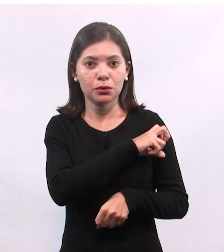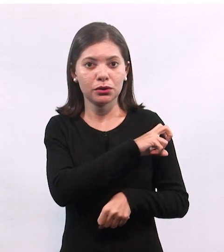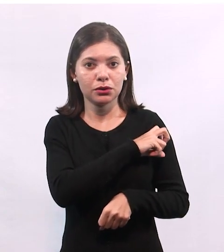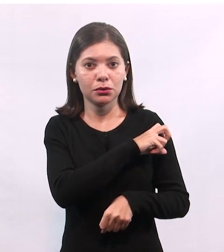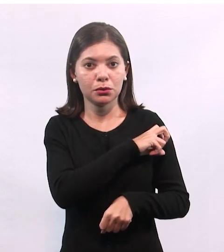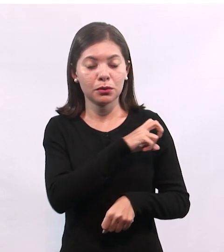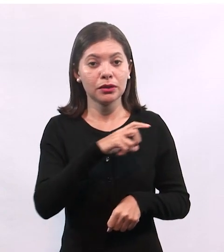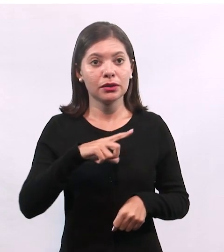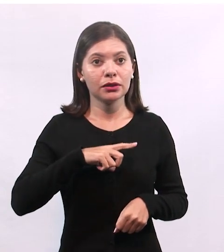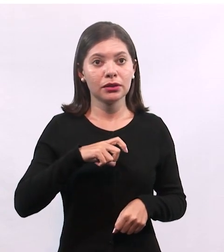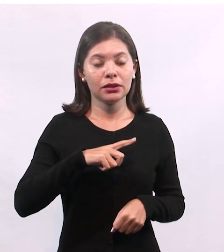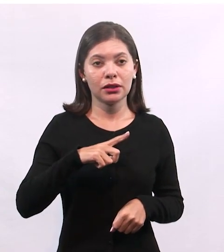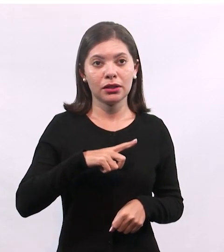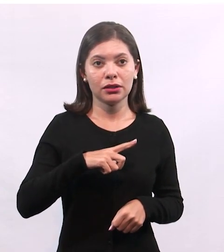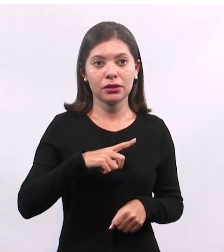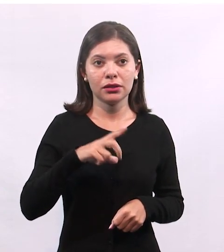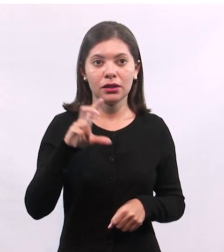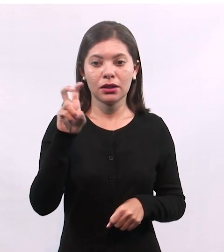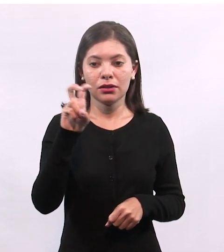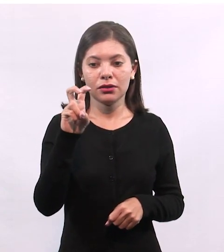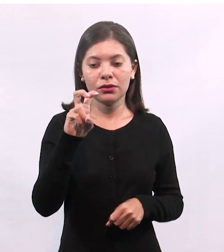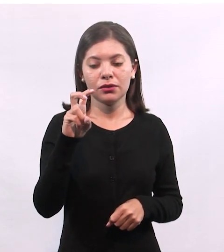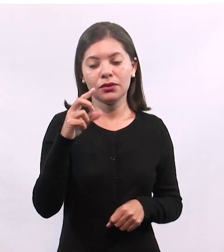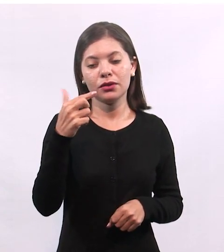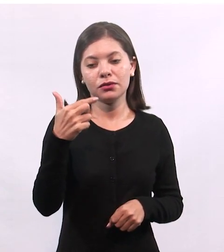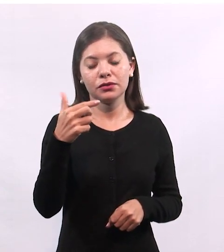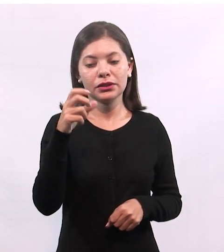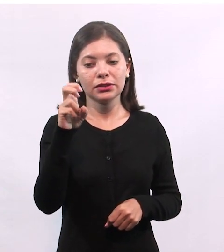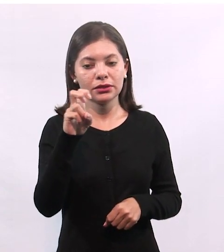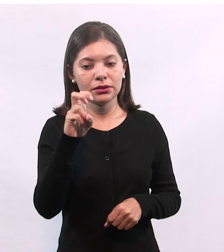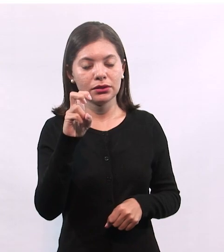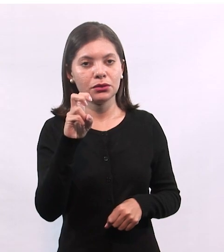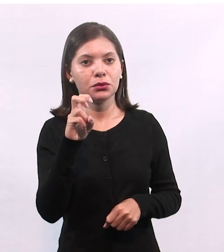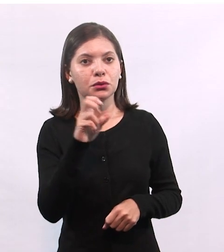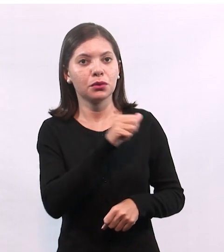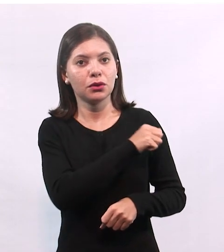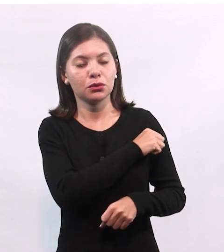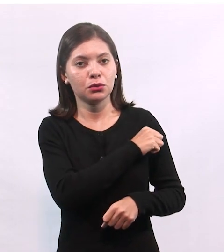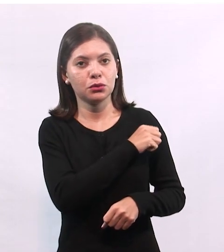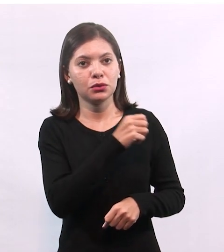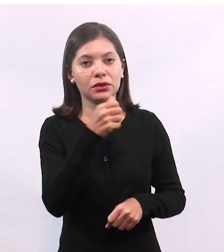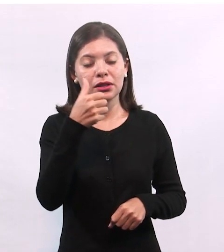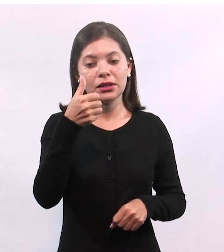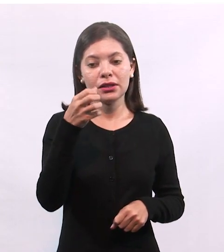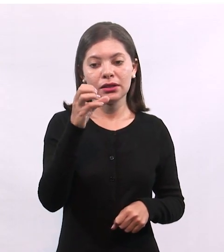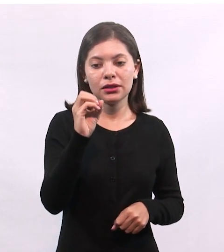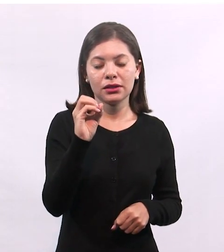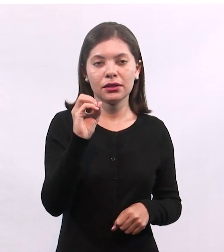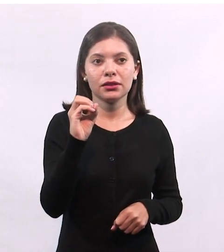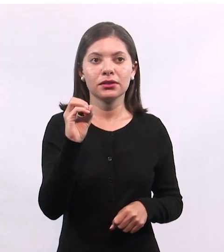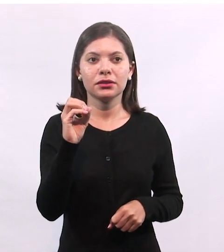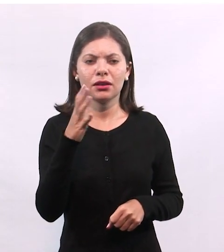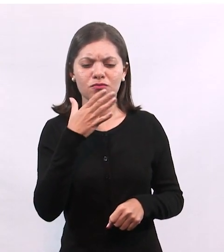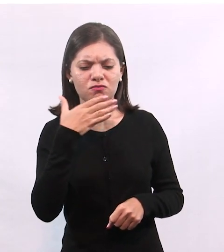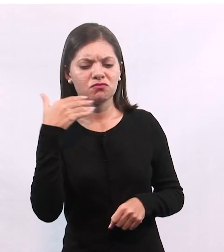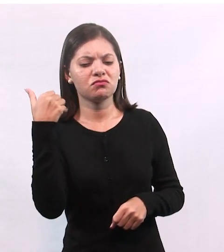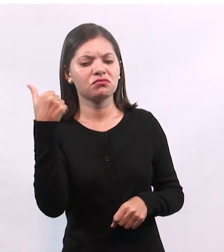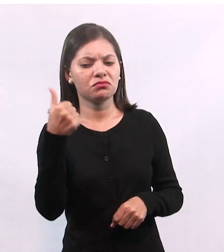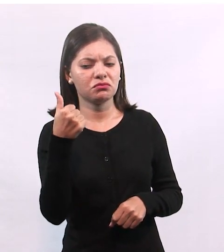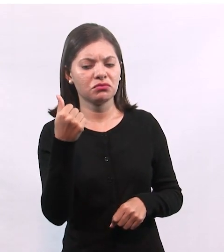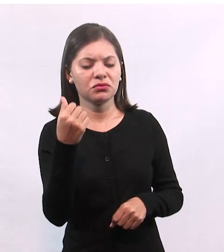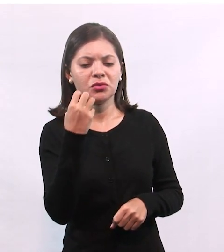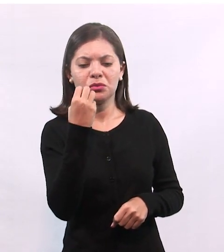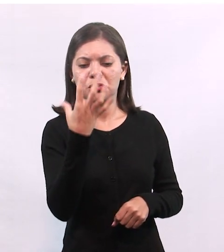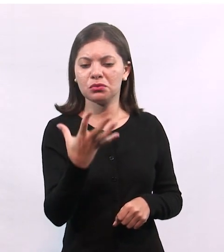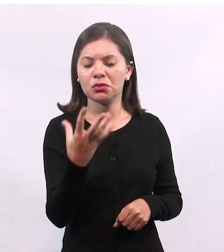25 alunos desses 25 10 tiveram excelentes resultados e eu quero